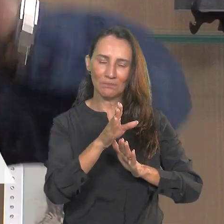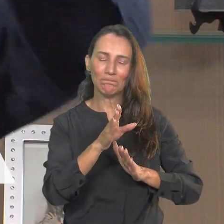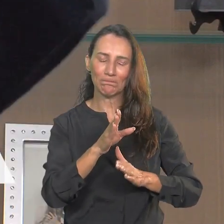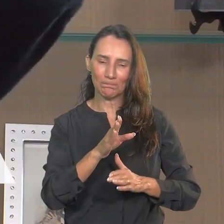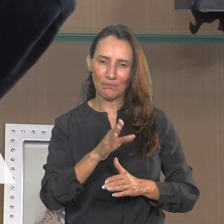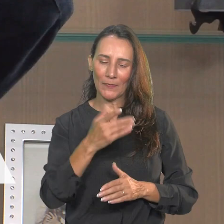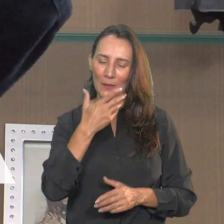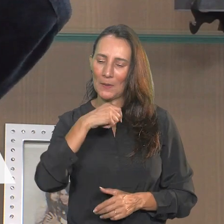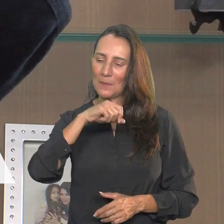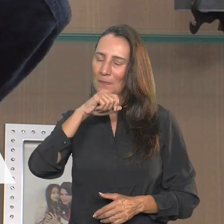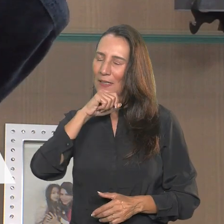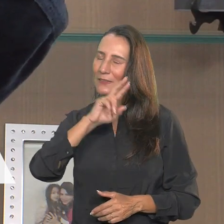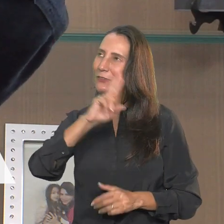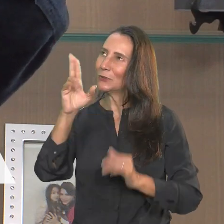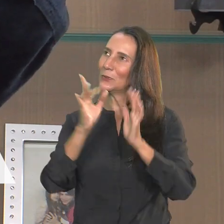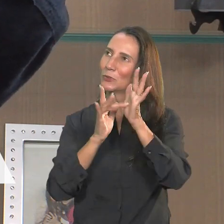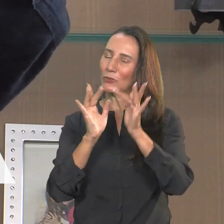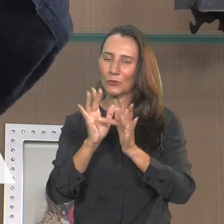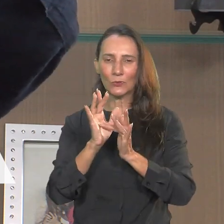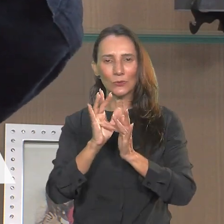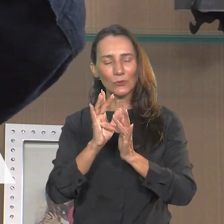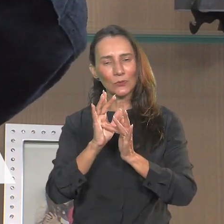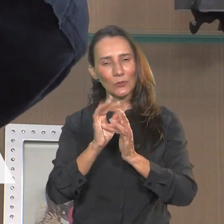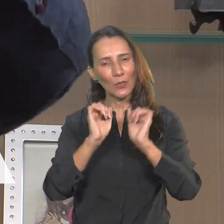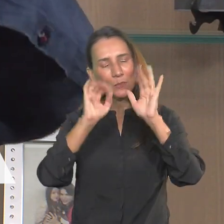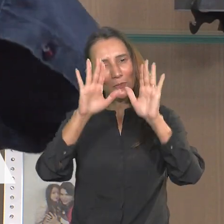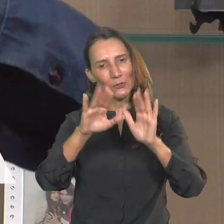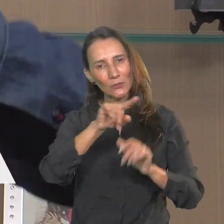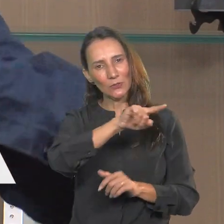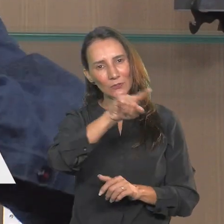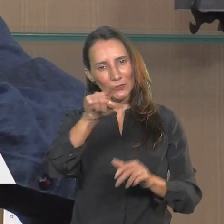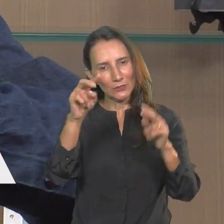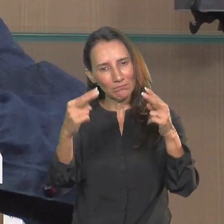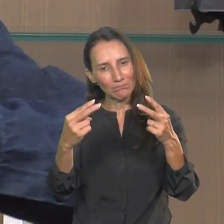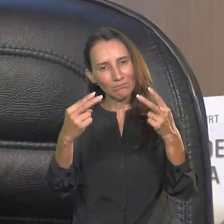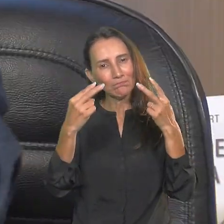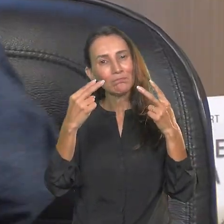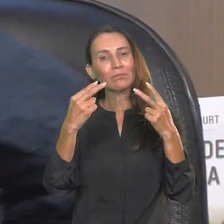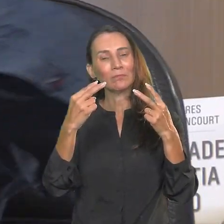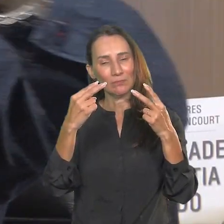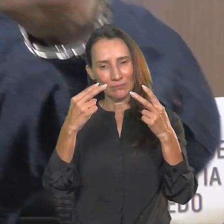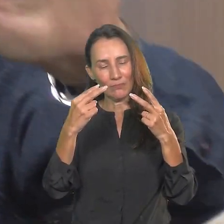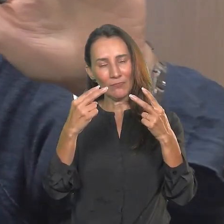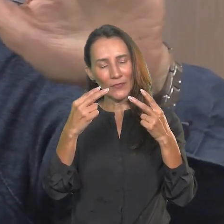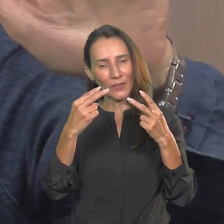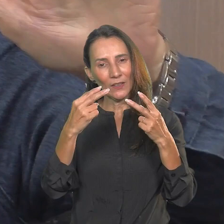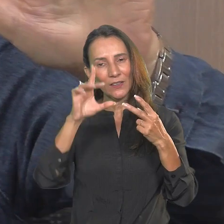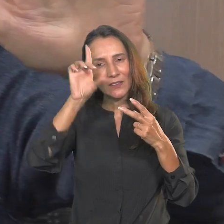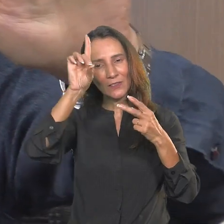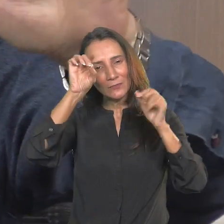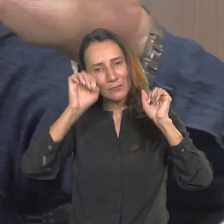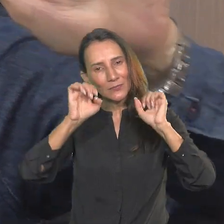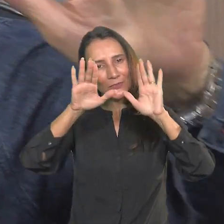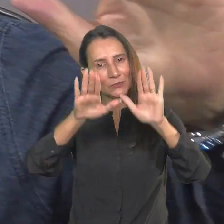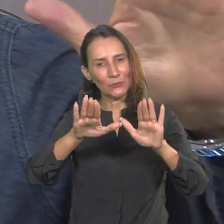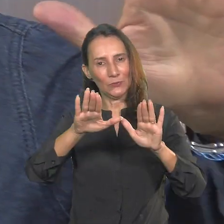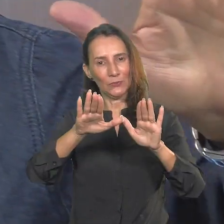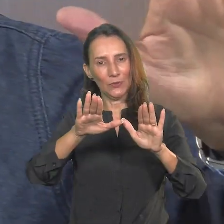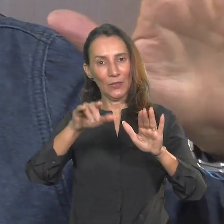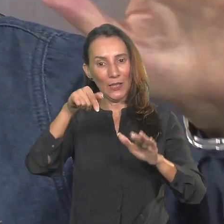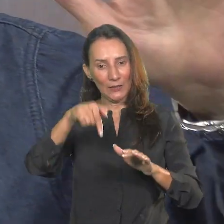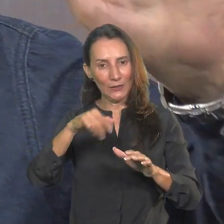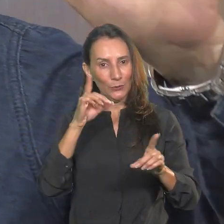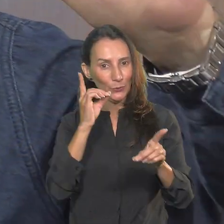adverte. Ó Pai, em nome de Jesus, toma essa vida preciosa que nos assiste, que nos ouve e dá a tua bênção para ela. Esse encontro